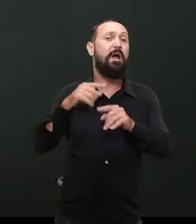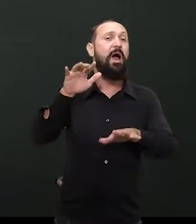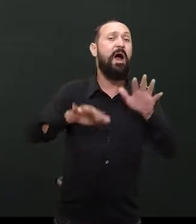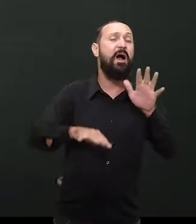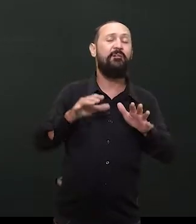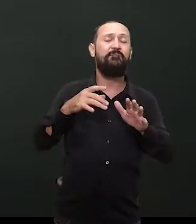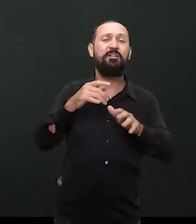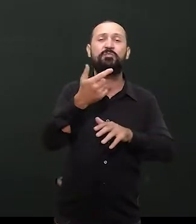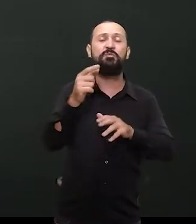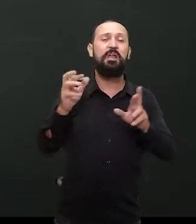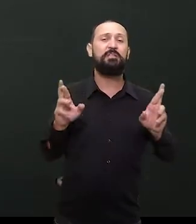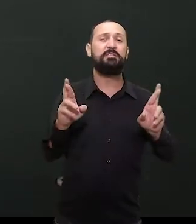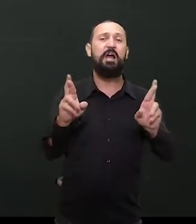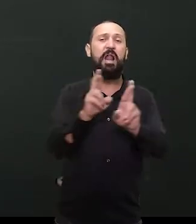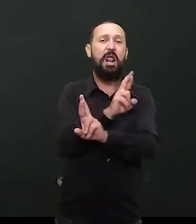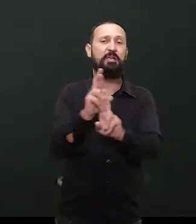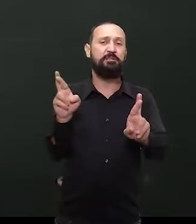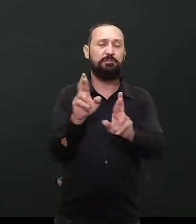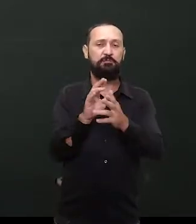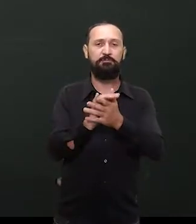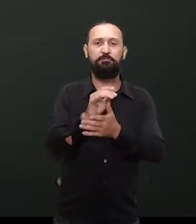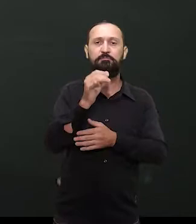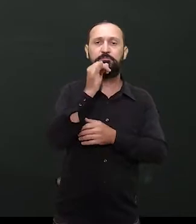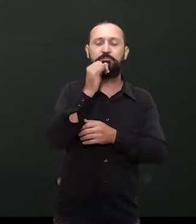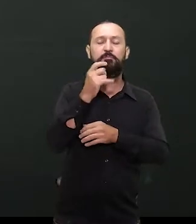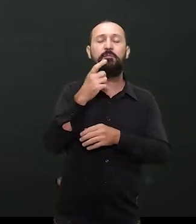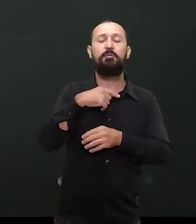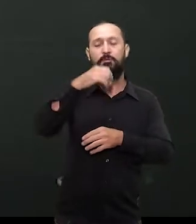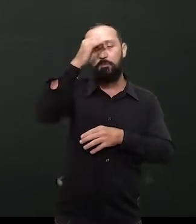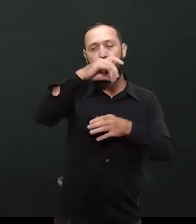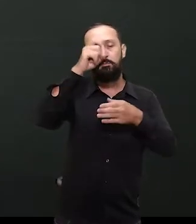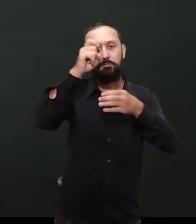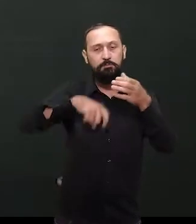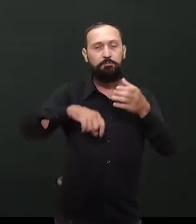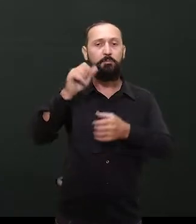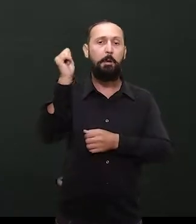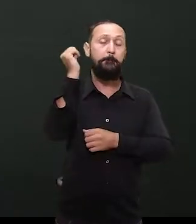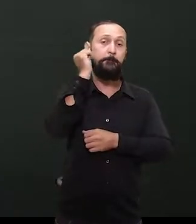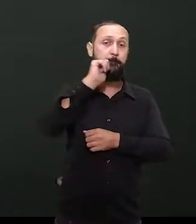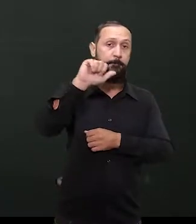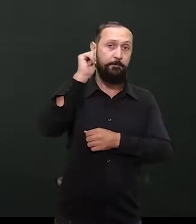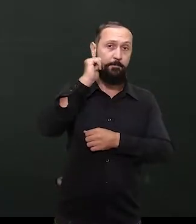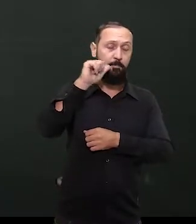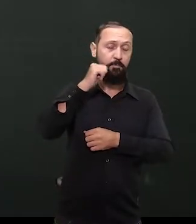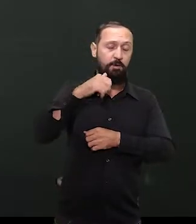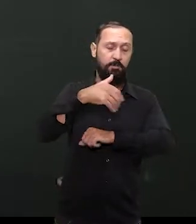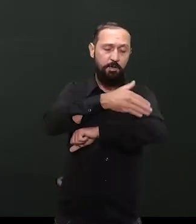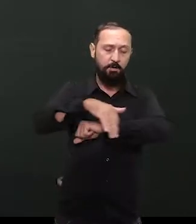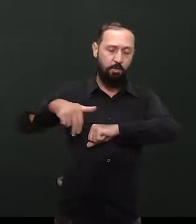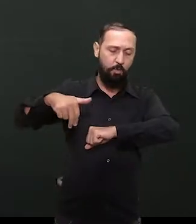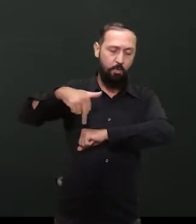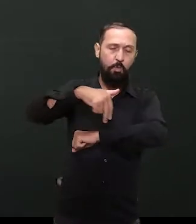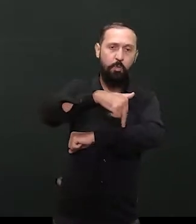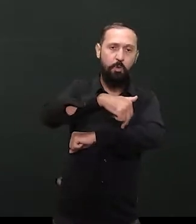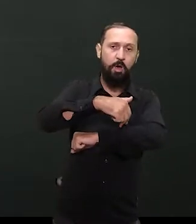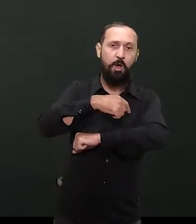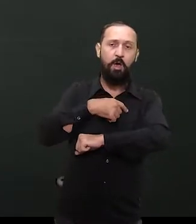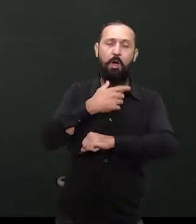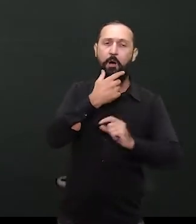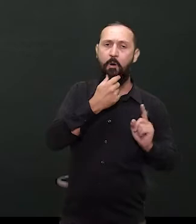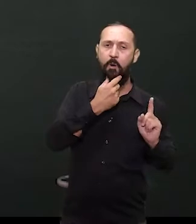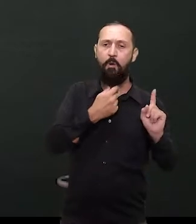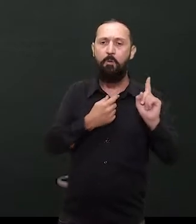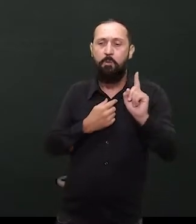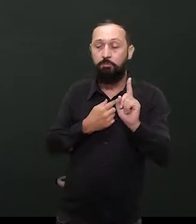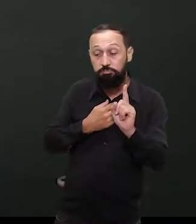vezes não há esse essa relação à por exemplo um estupro de uma mulher que passa na rua e é